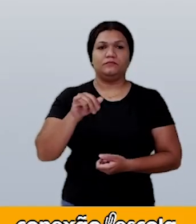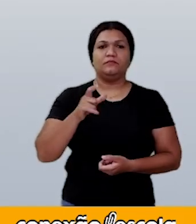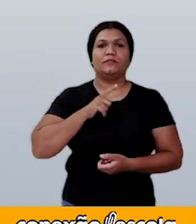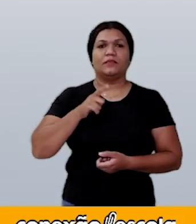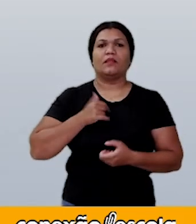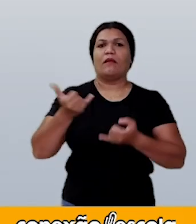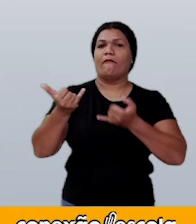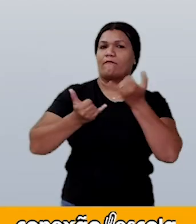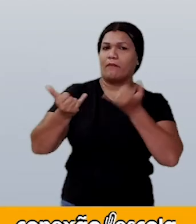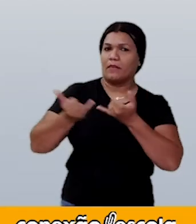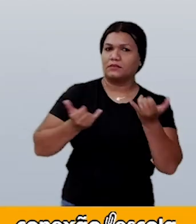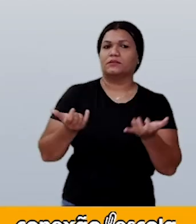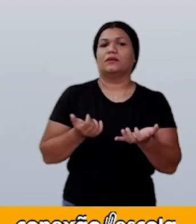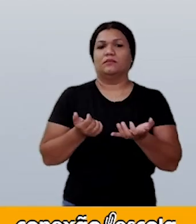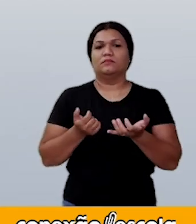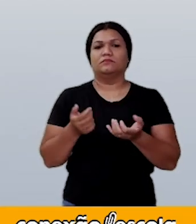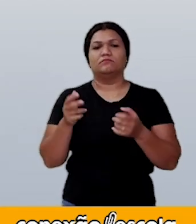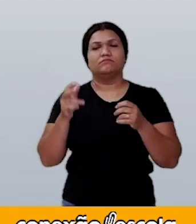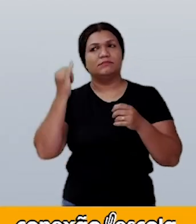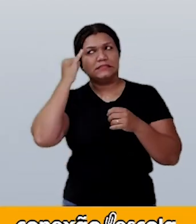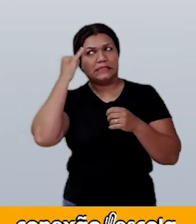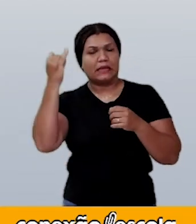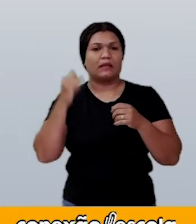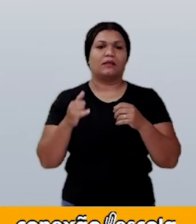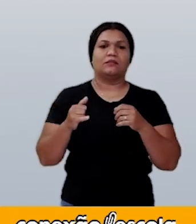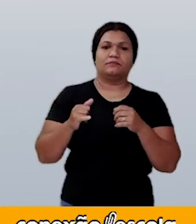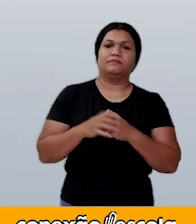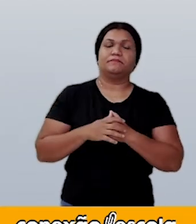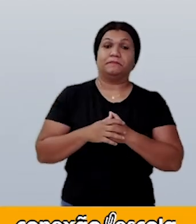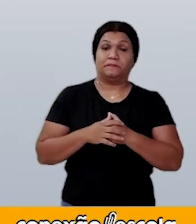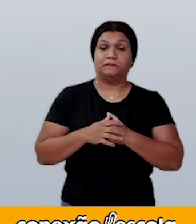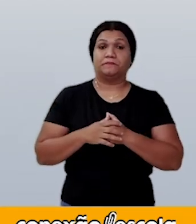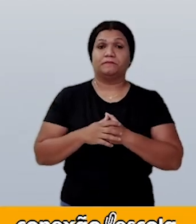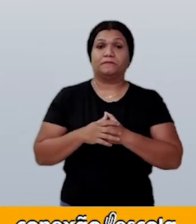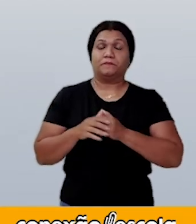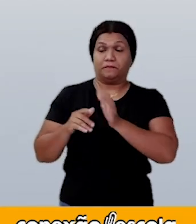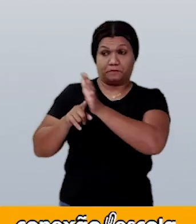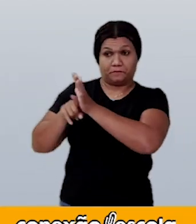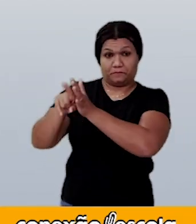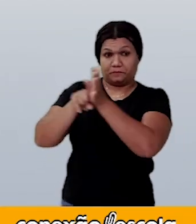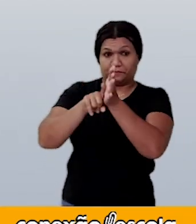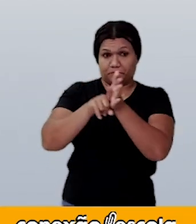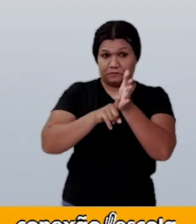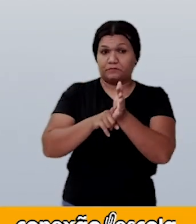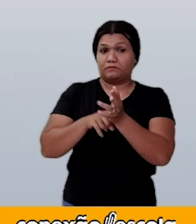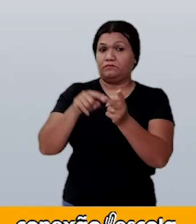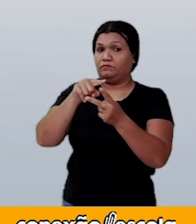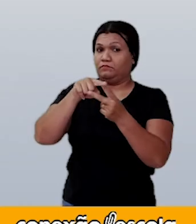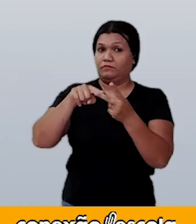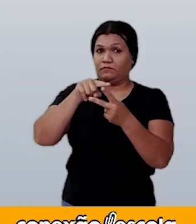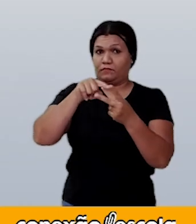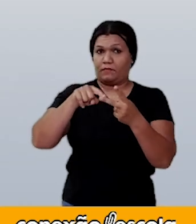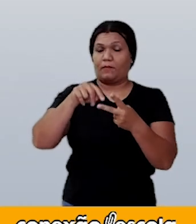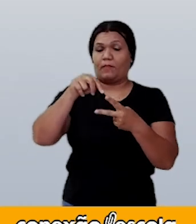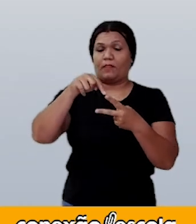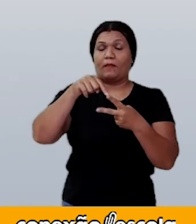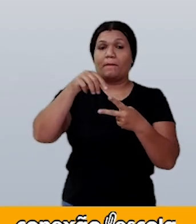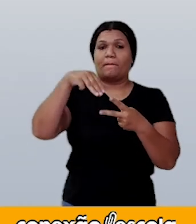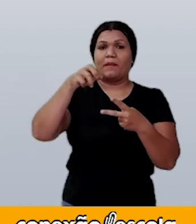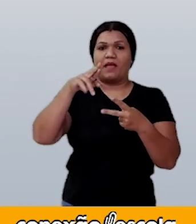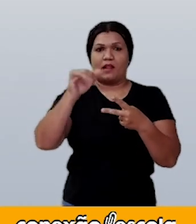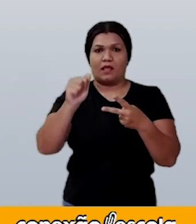retomar informação, termo ou ideia. As pesquisadoras Maria e Débora